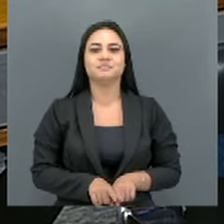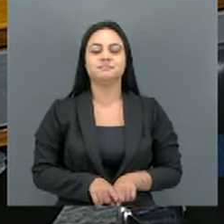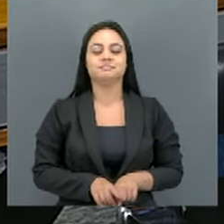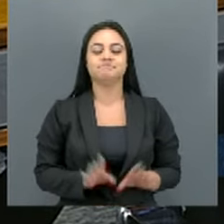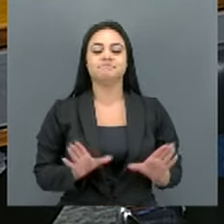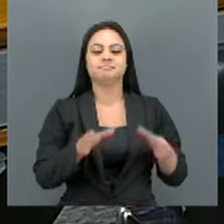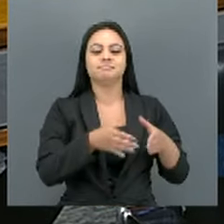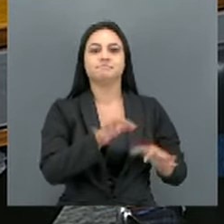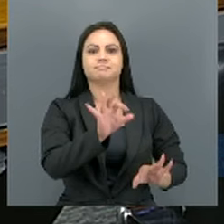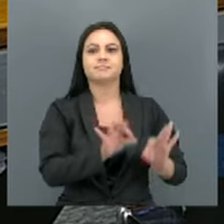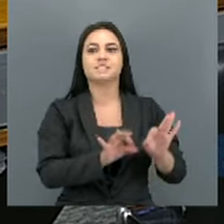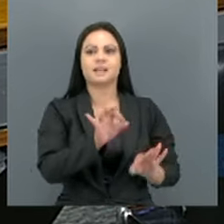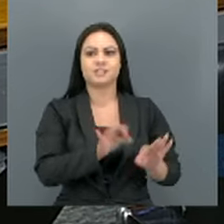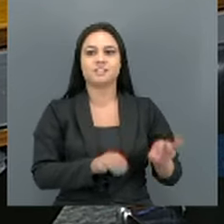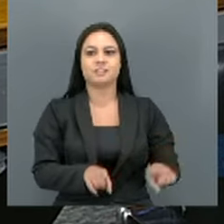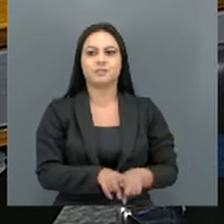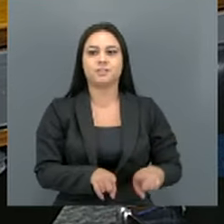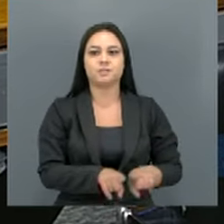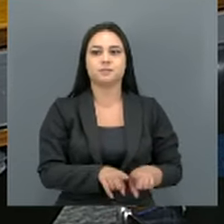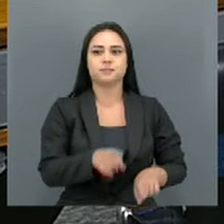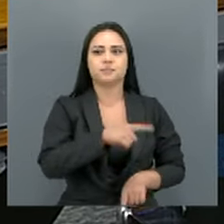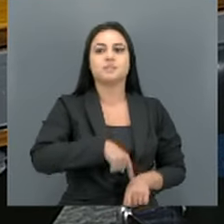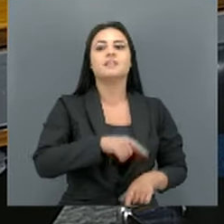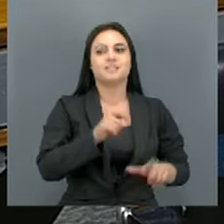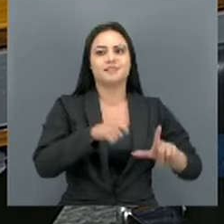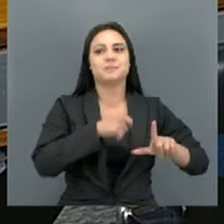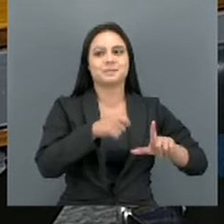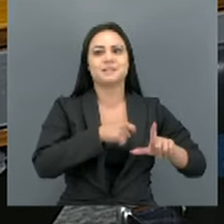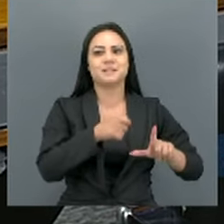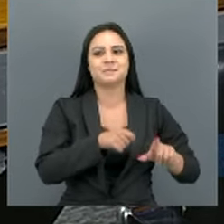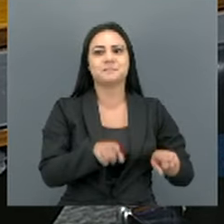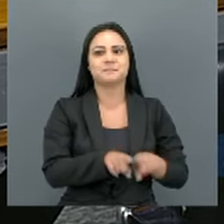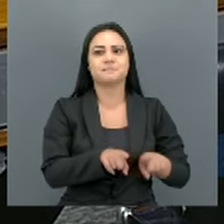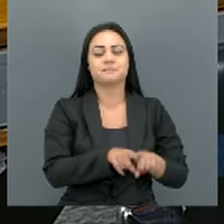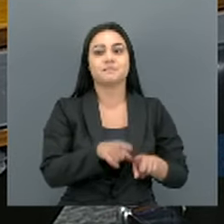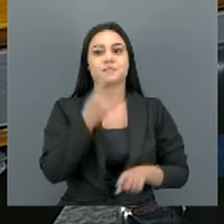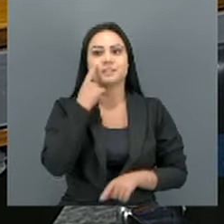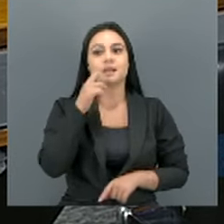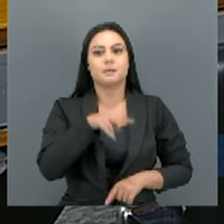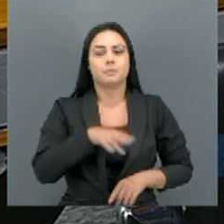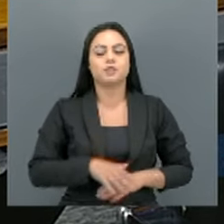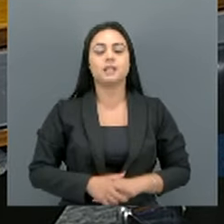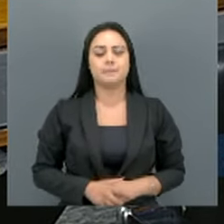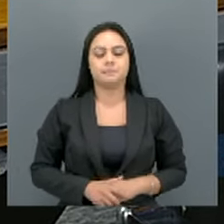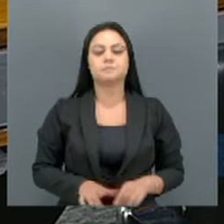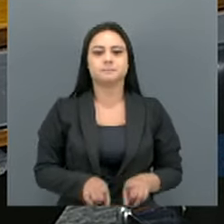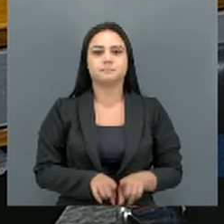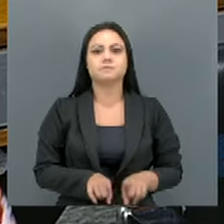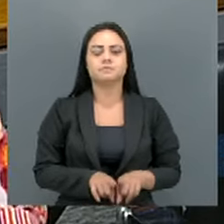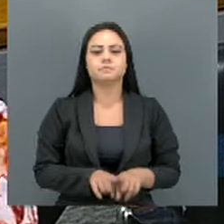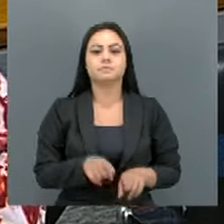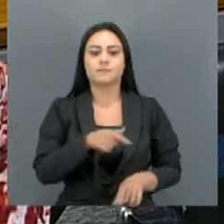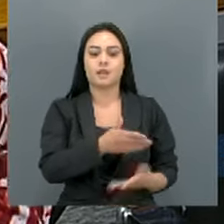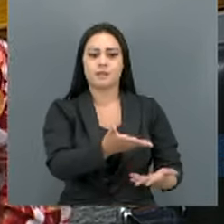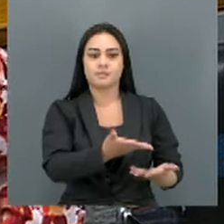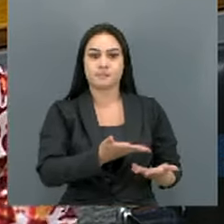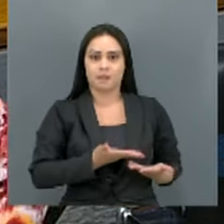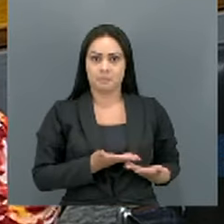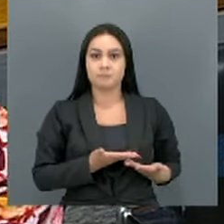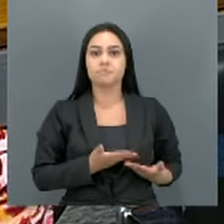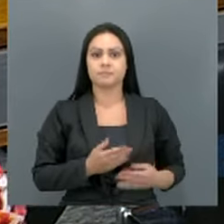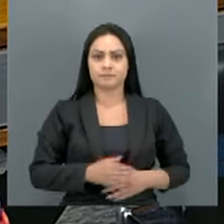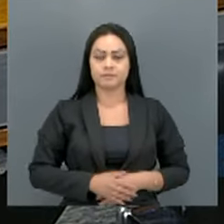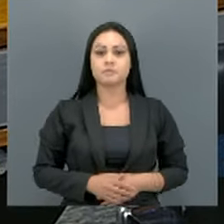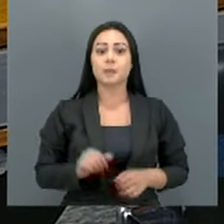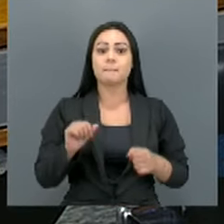e que são aqueles que integram esses vídeos? O senhor tem conhecimento se eles recebem